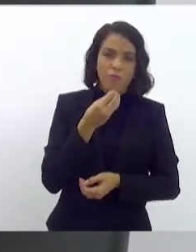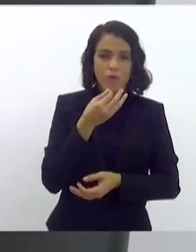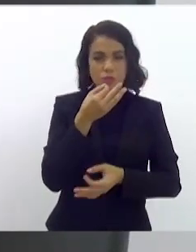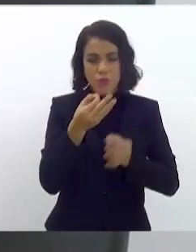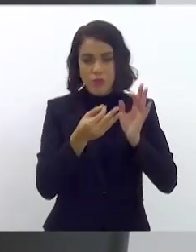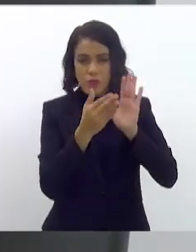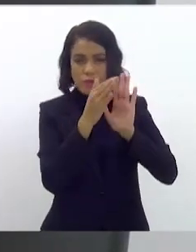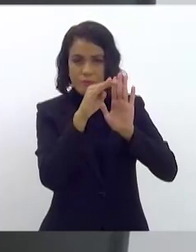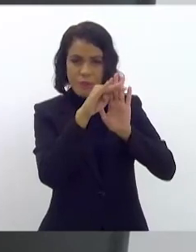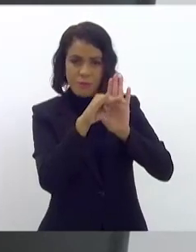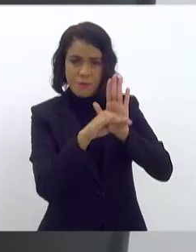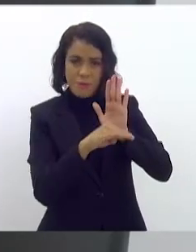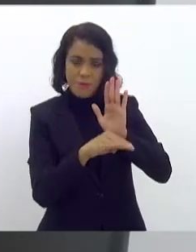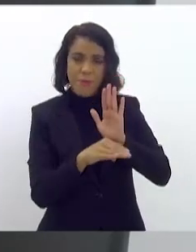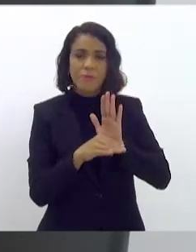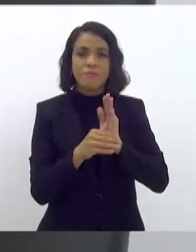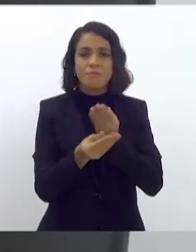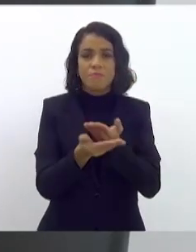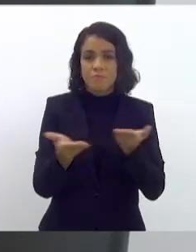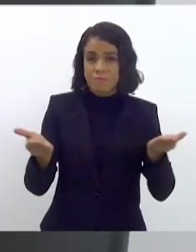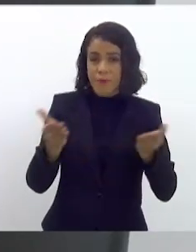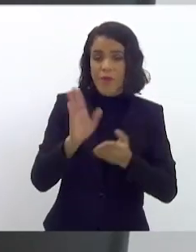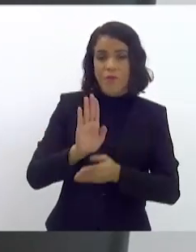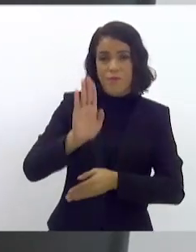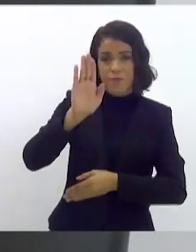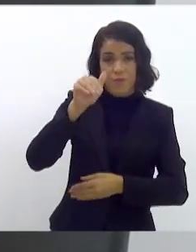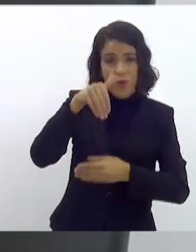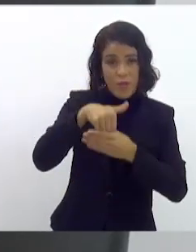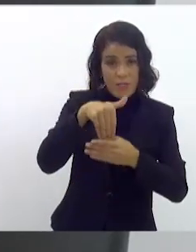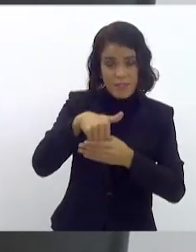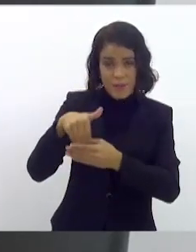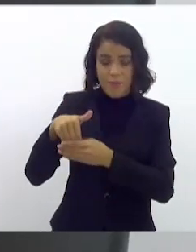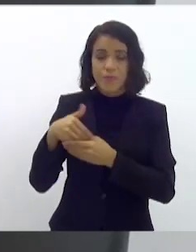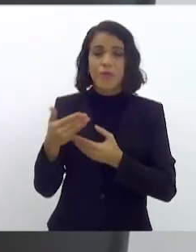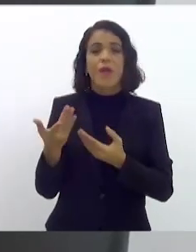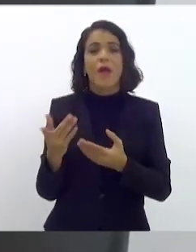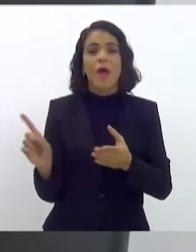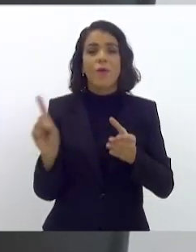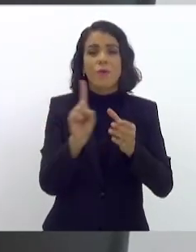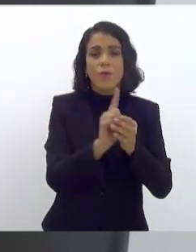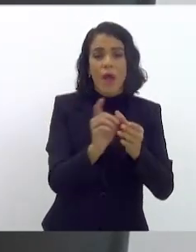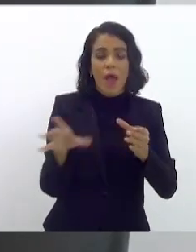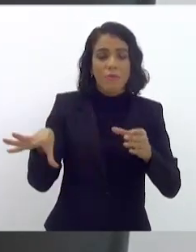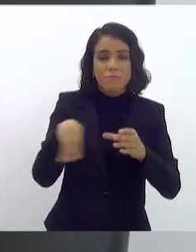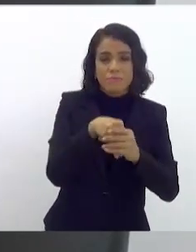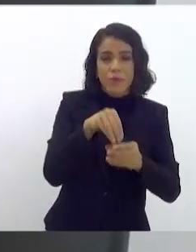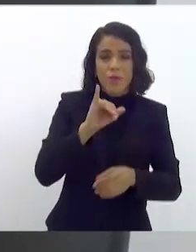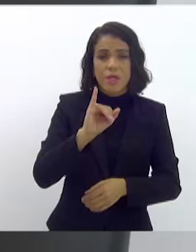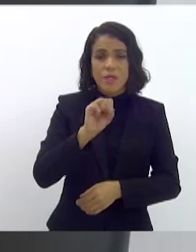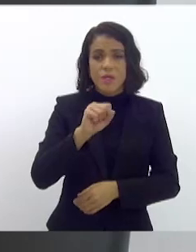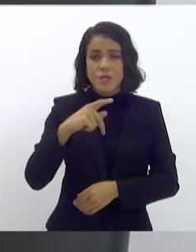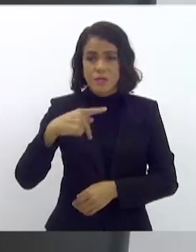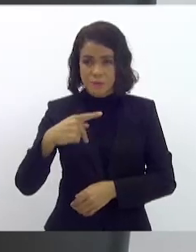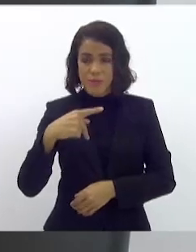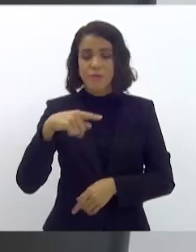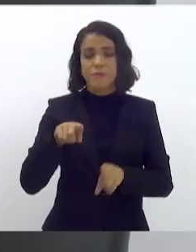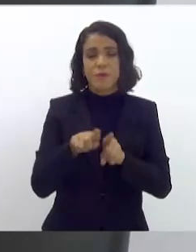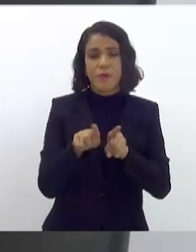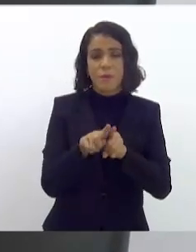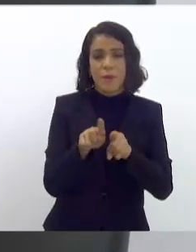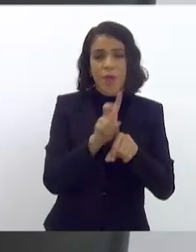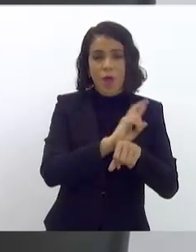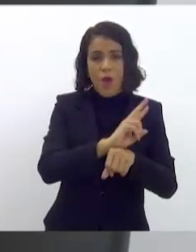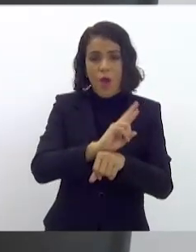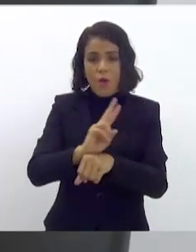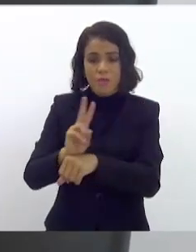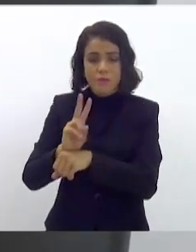as sugestões da deputada Tia Ju, que são a inclusão do ISP, o Observatório da Violência, que está na Câmara